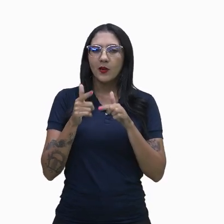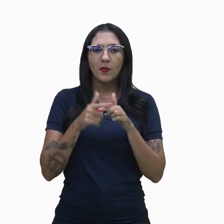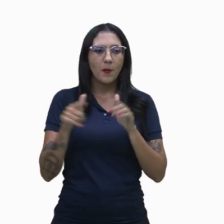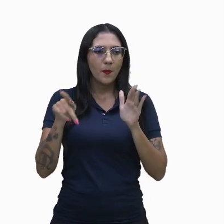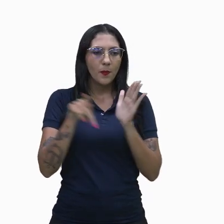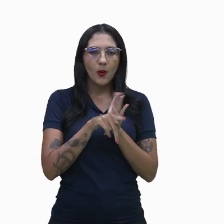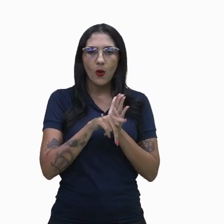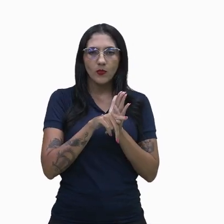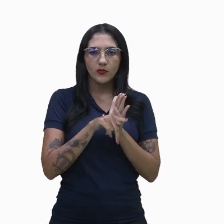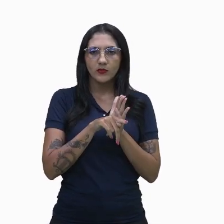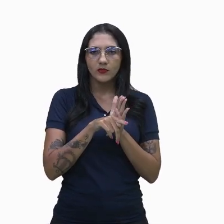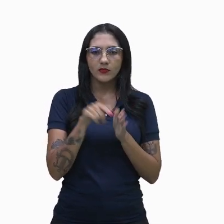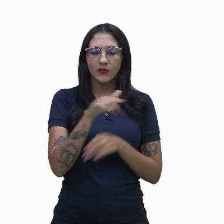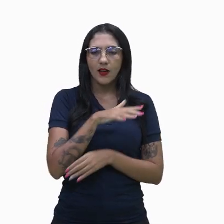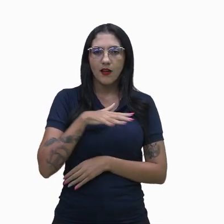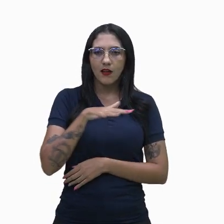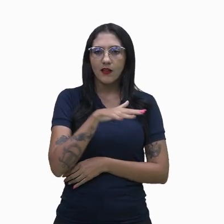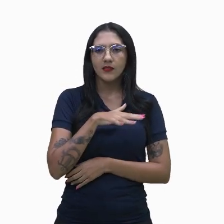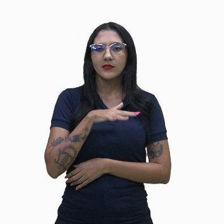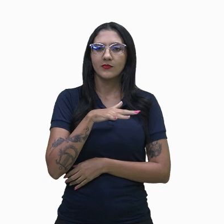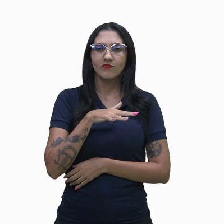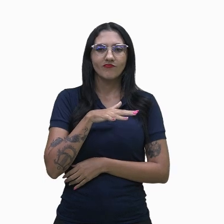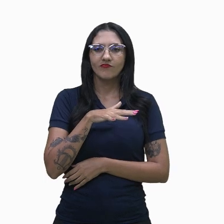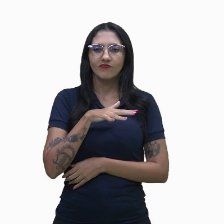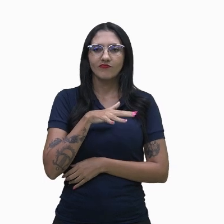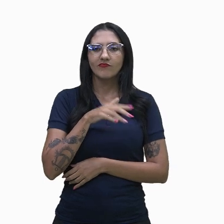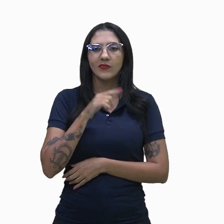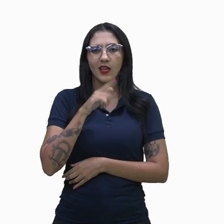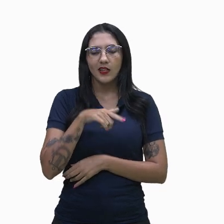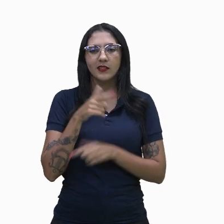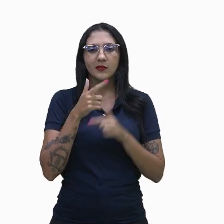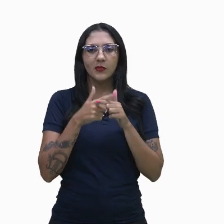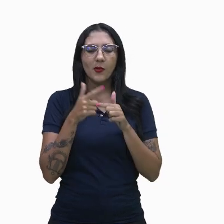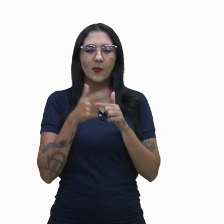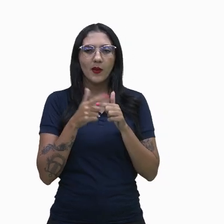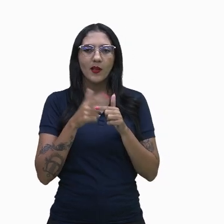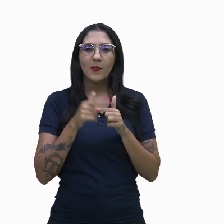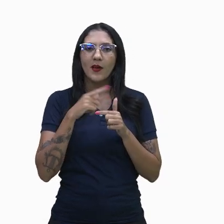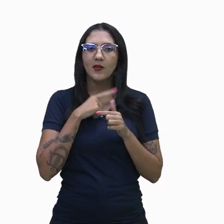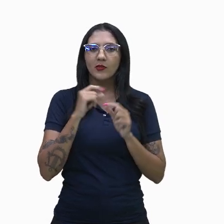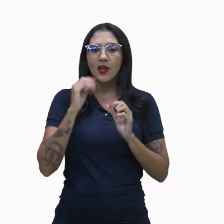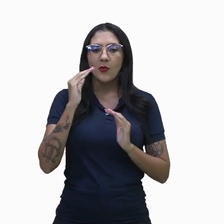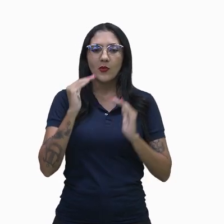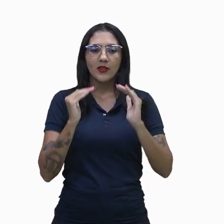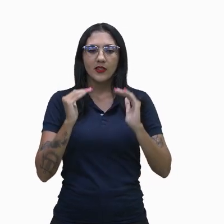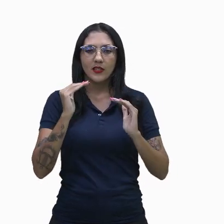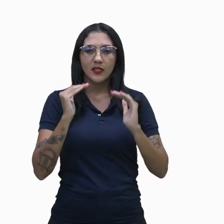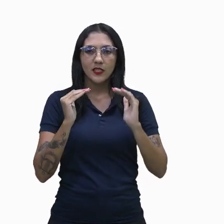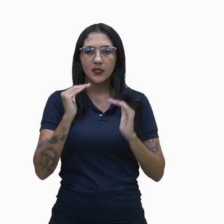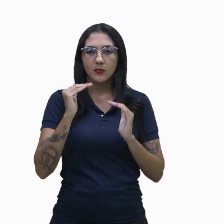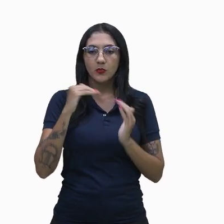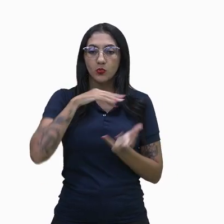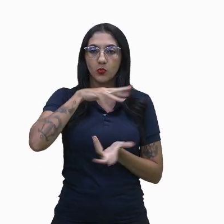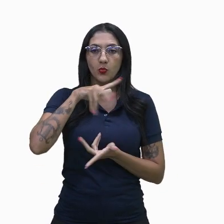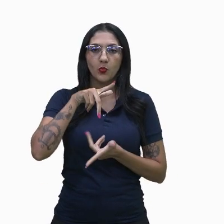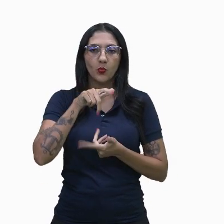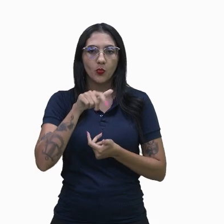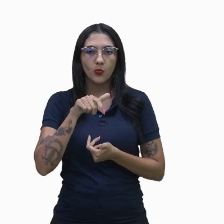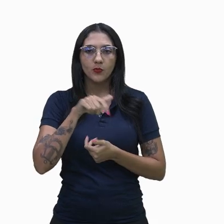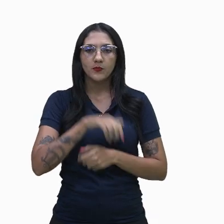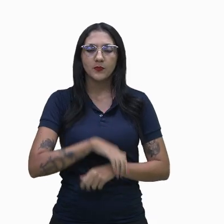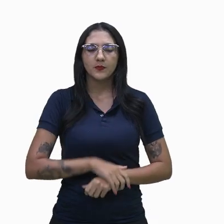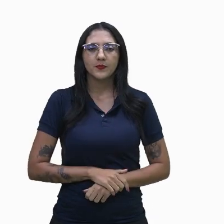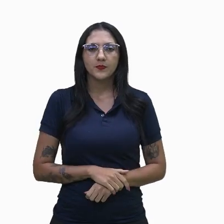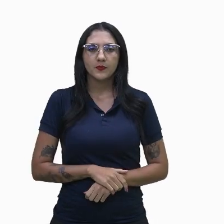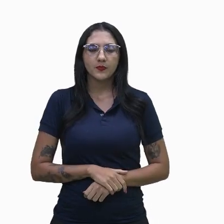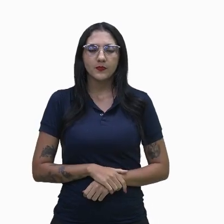né? A gente colocou ali esse equilíbrio, ele se torna um equilíbrio ambiental global, tá bom? E aqui nós